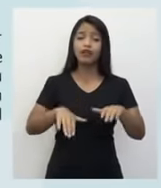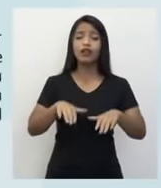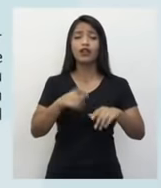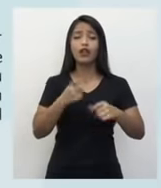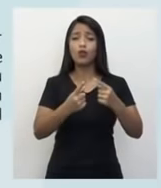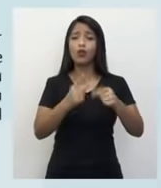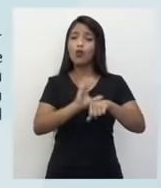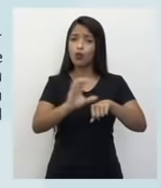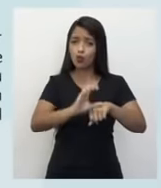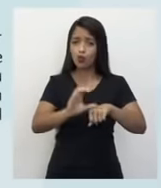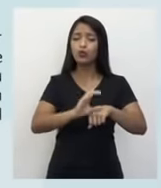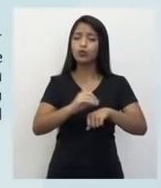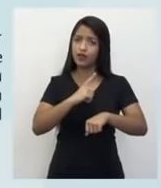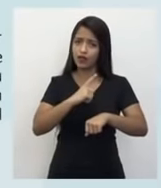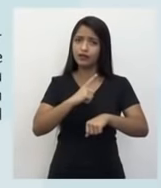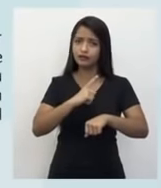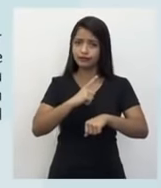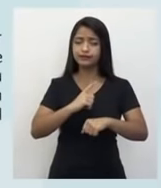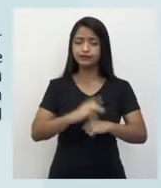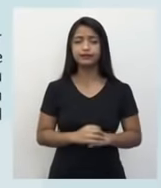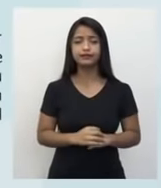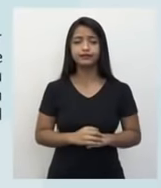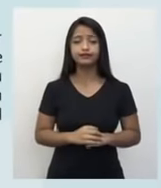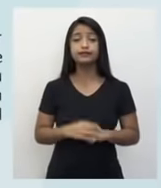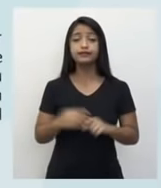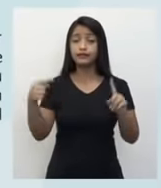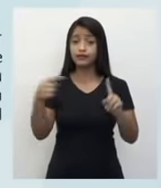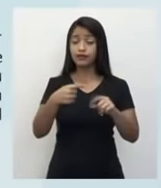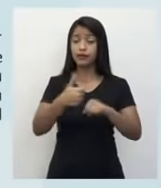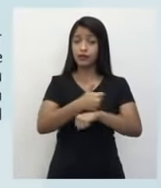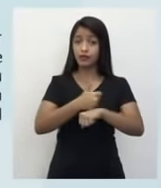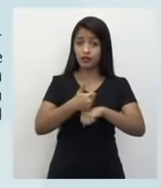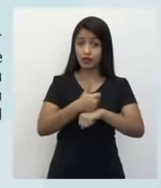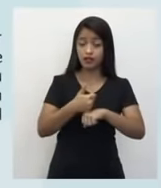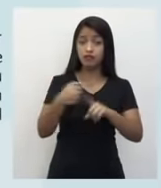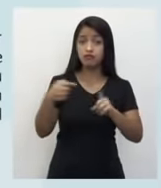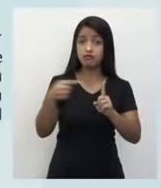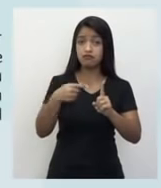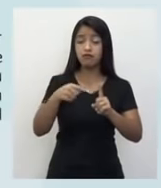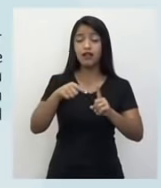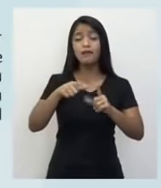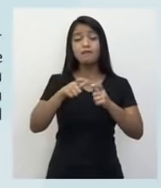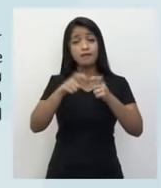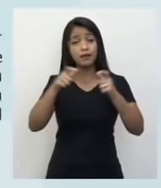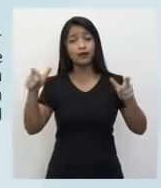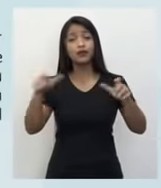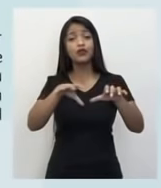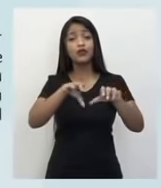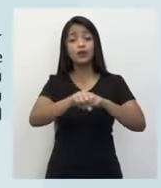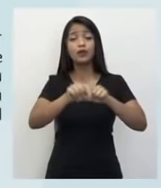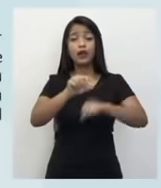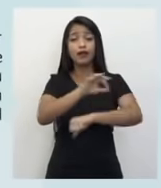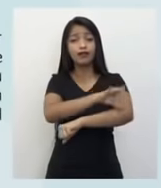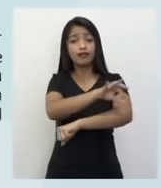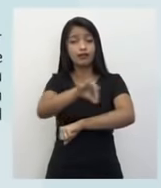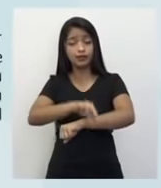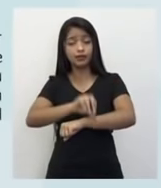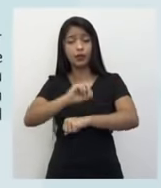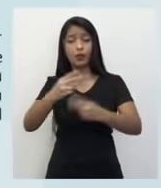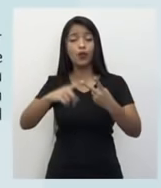que você faz. E muitas vezes o profissional, o cenógrafo, ele é formado em arquitetura, rádio e TV, comunicação